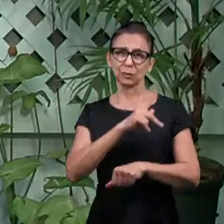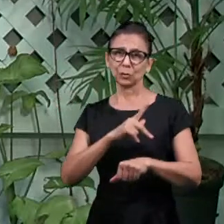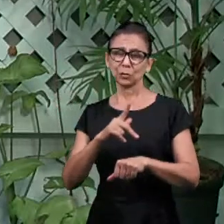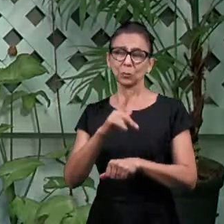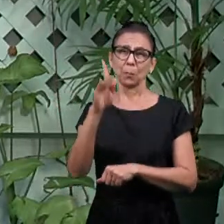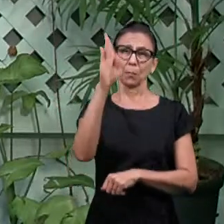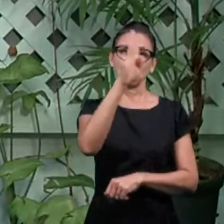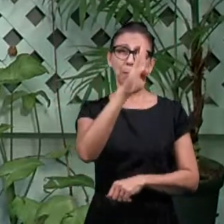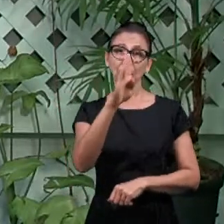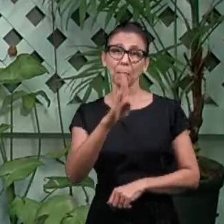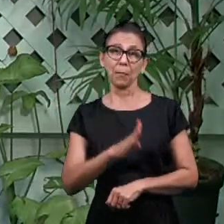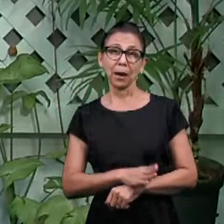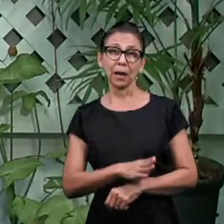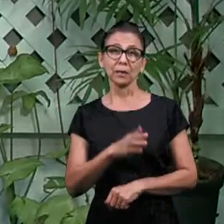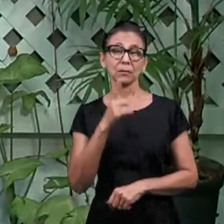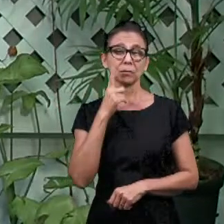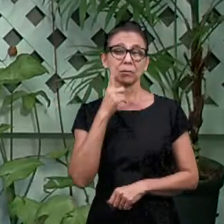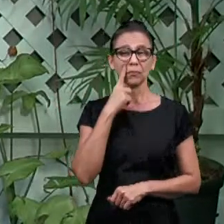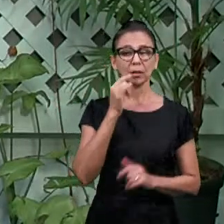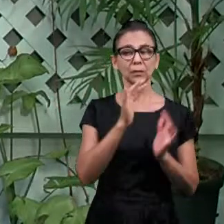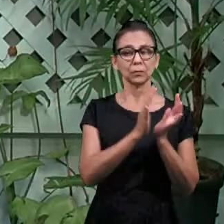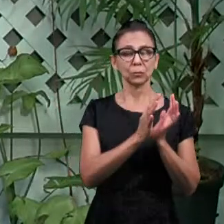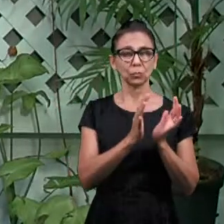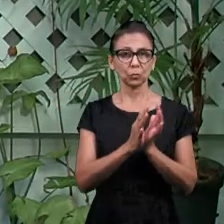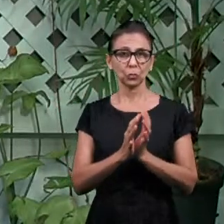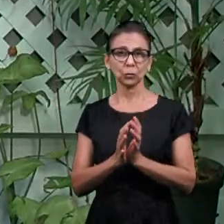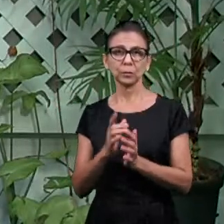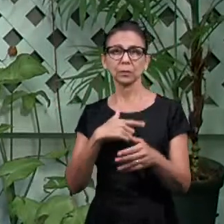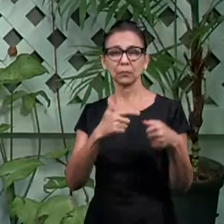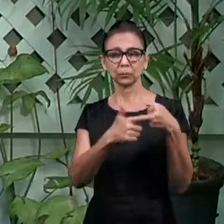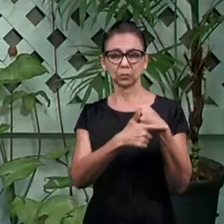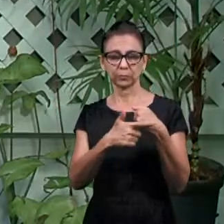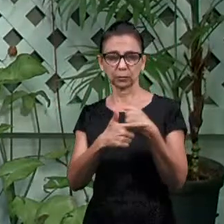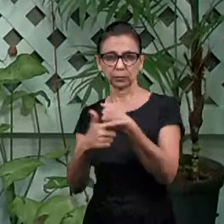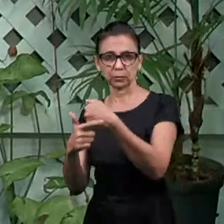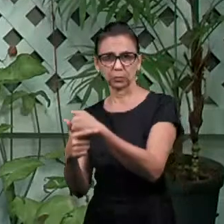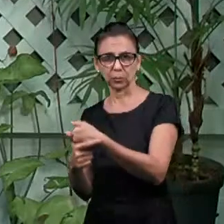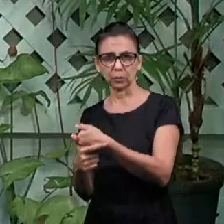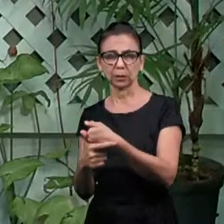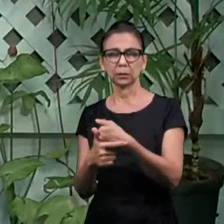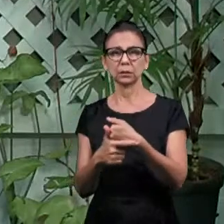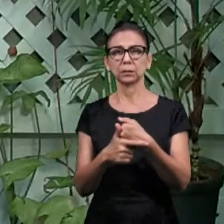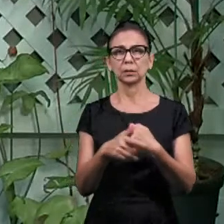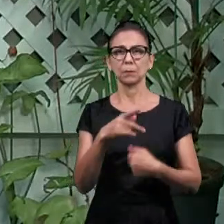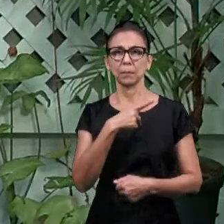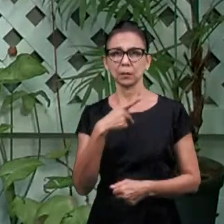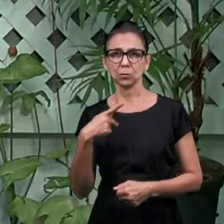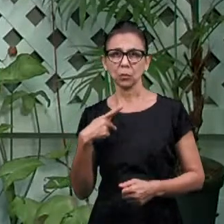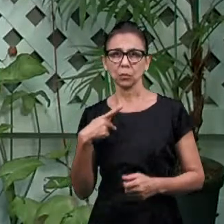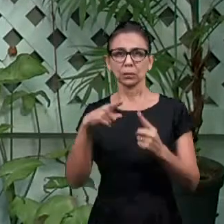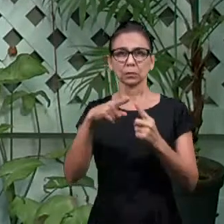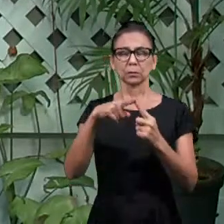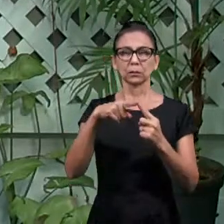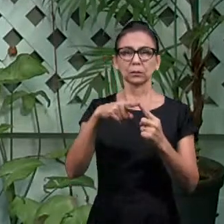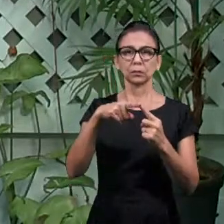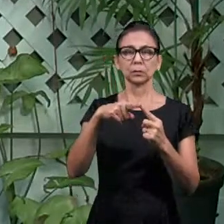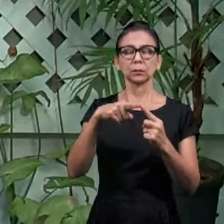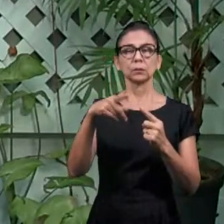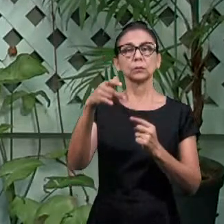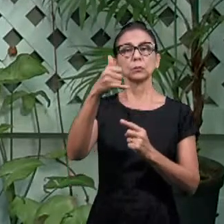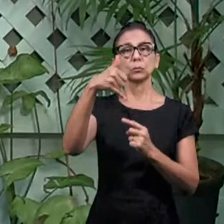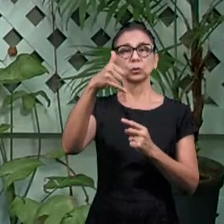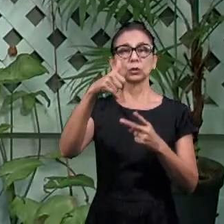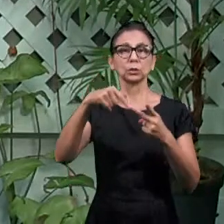começamos a um grupo que passou talvez a uns 150, por aí assim, entre pastores e ungidos, estão sendo ordenados,